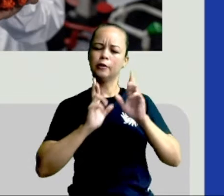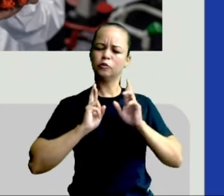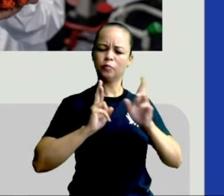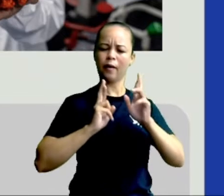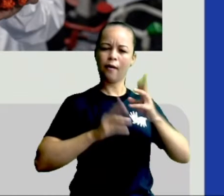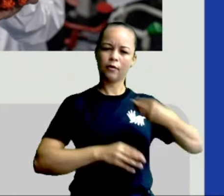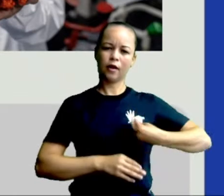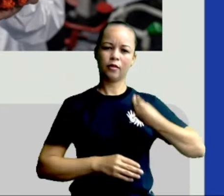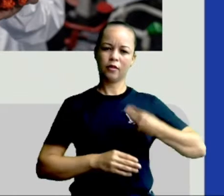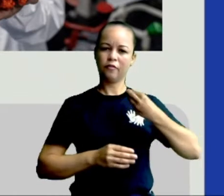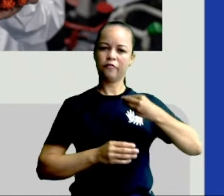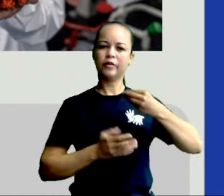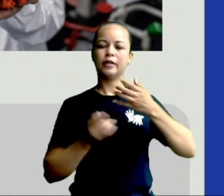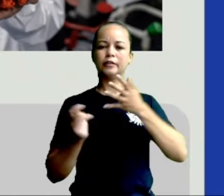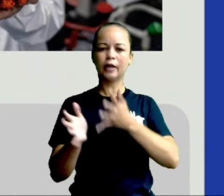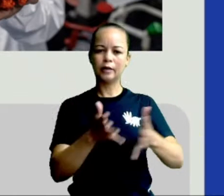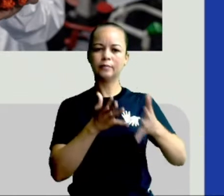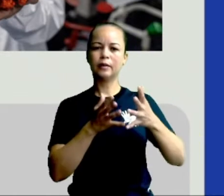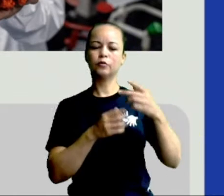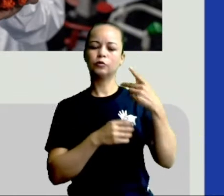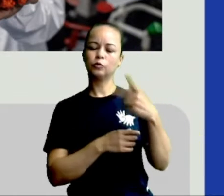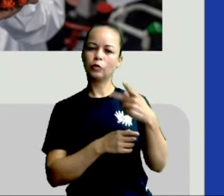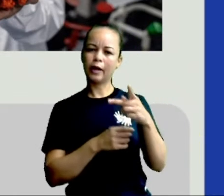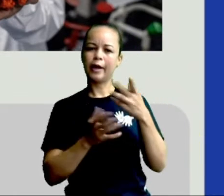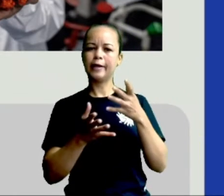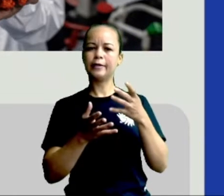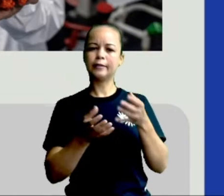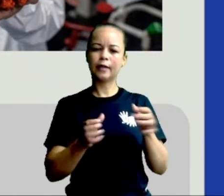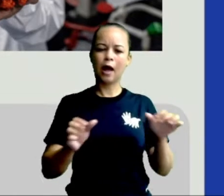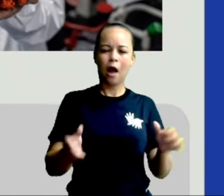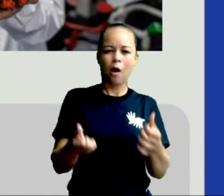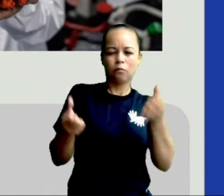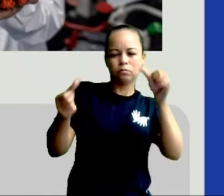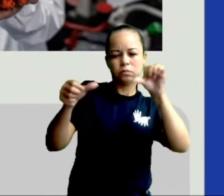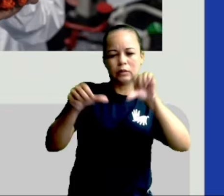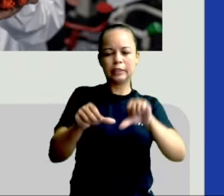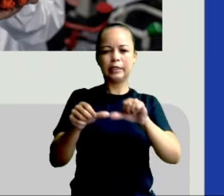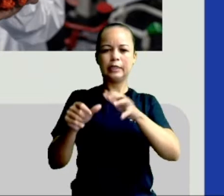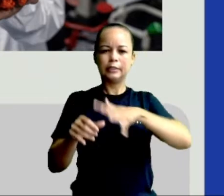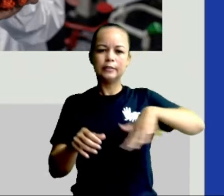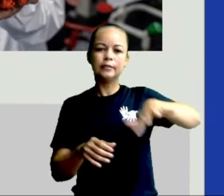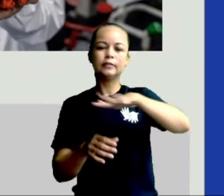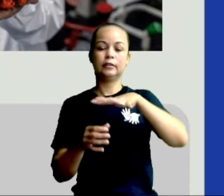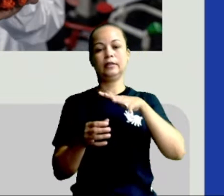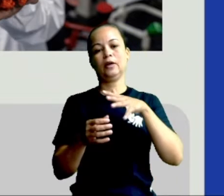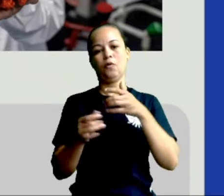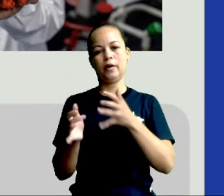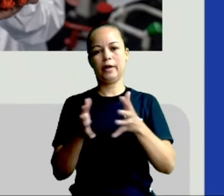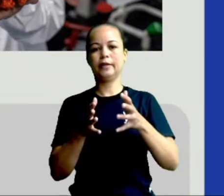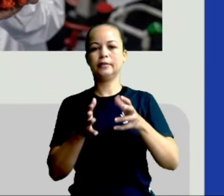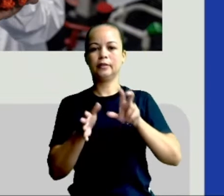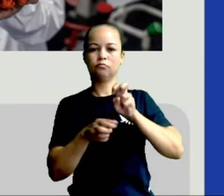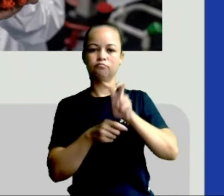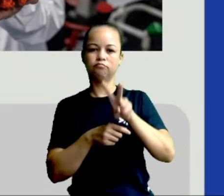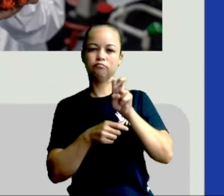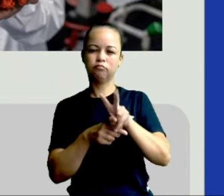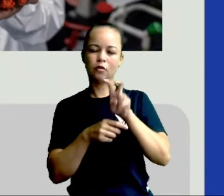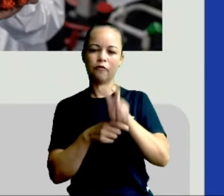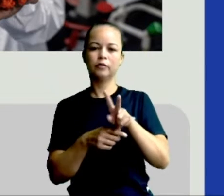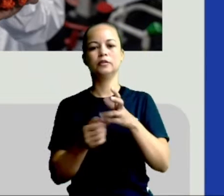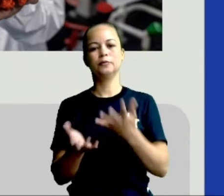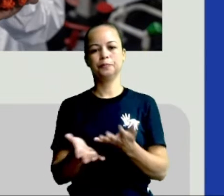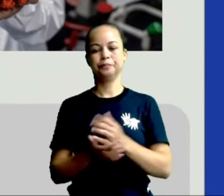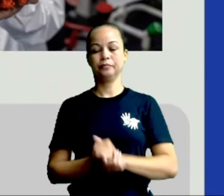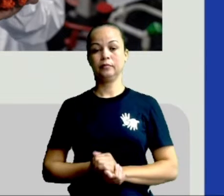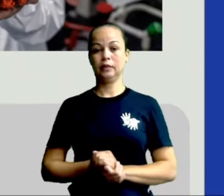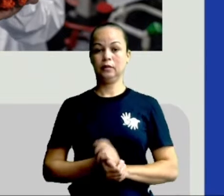a toda a crise gerada em decorrência de um vírus. Então, a